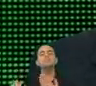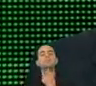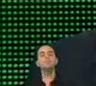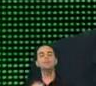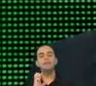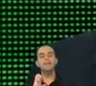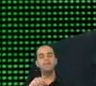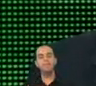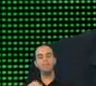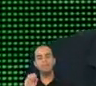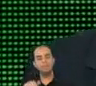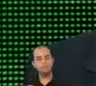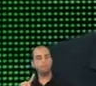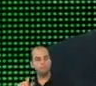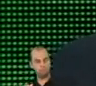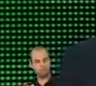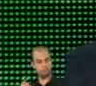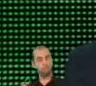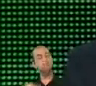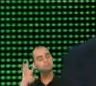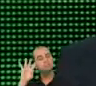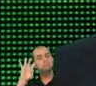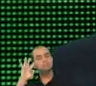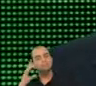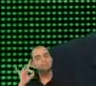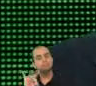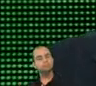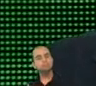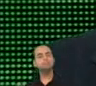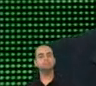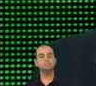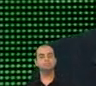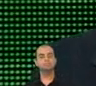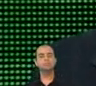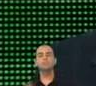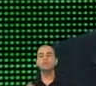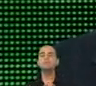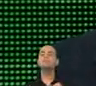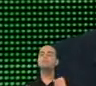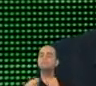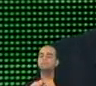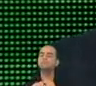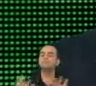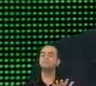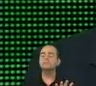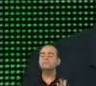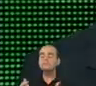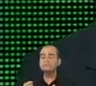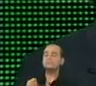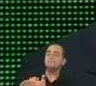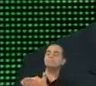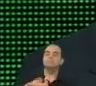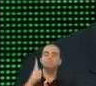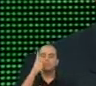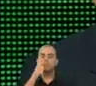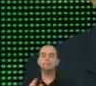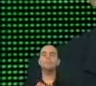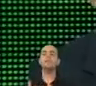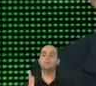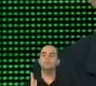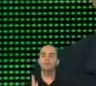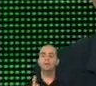muito no encaminhamento dessa emenda. A emenda não era de minha autoria, mas nós refizemos, tornamos viável e demos a briga